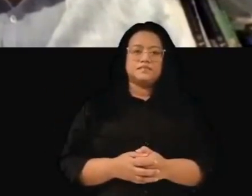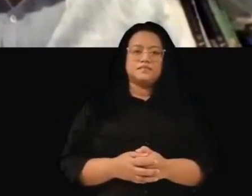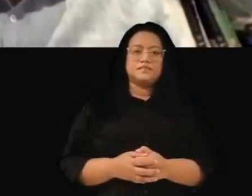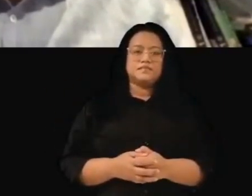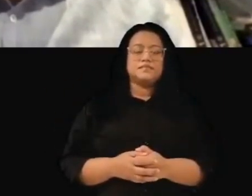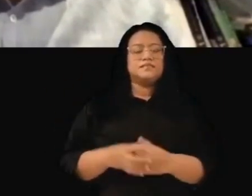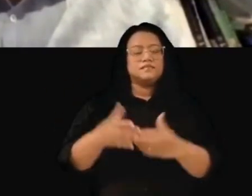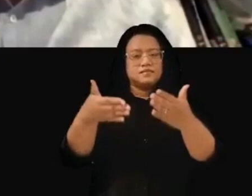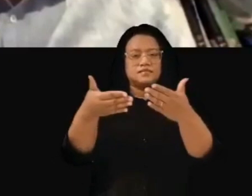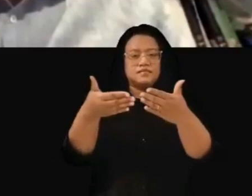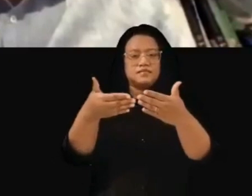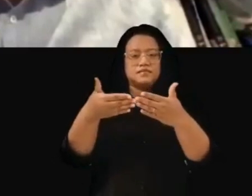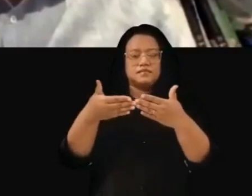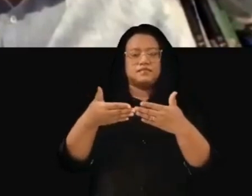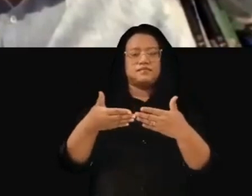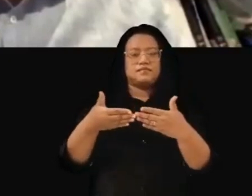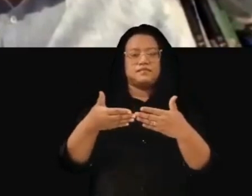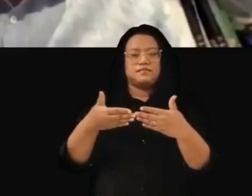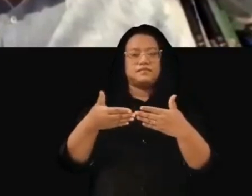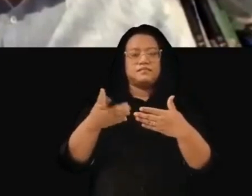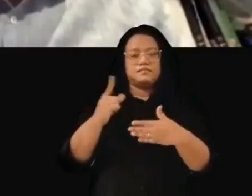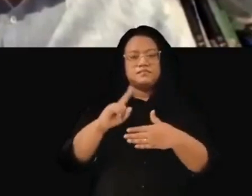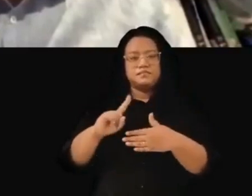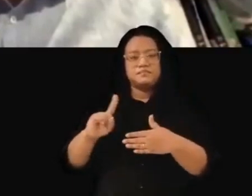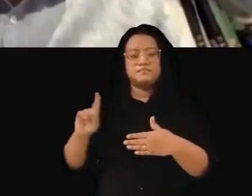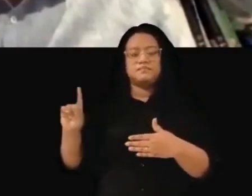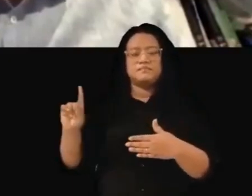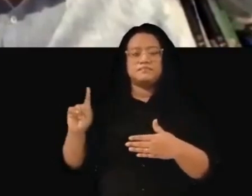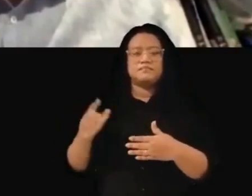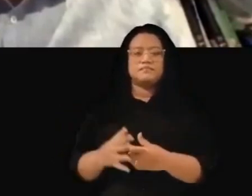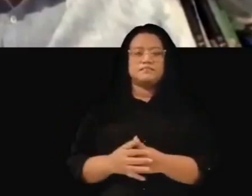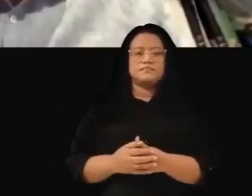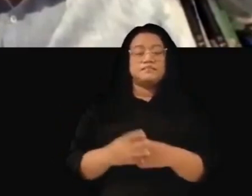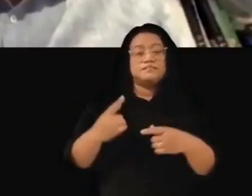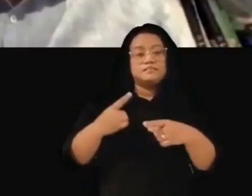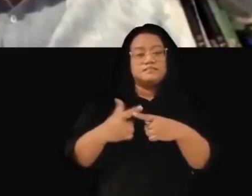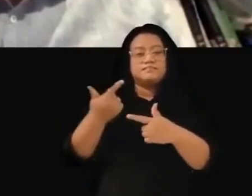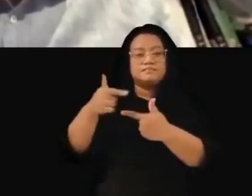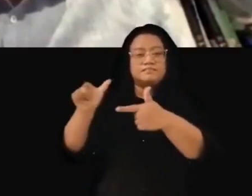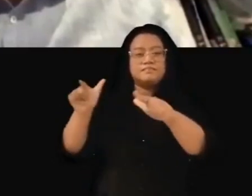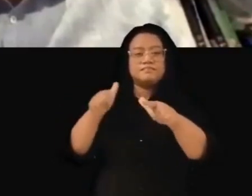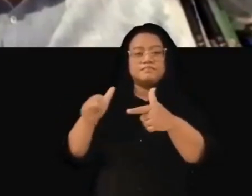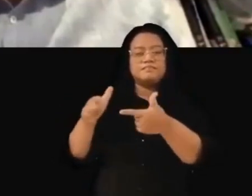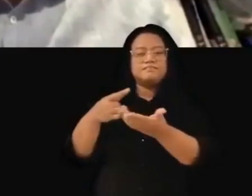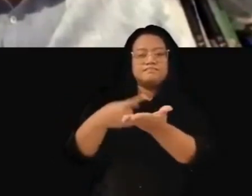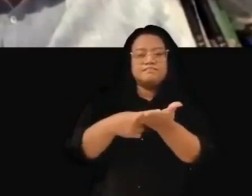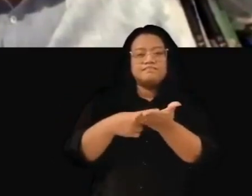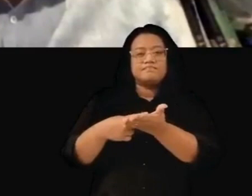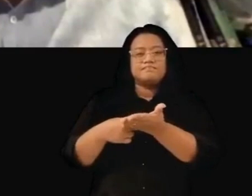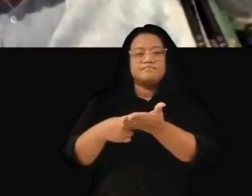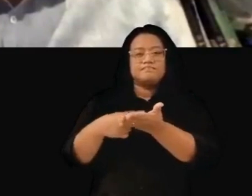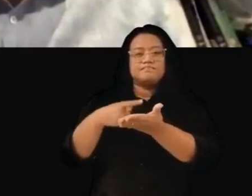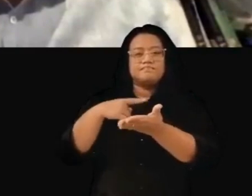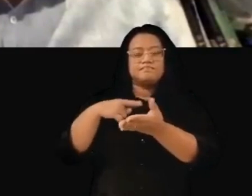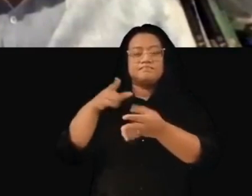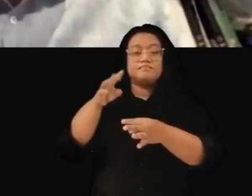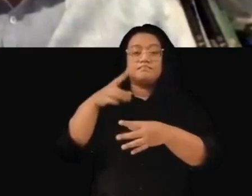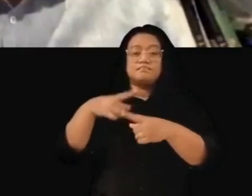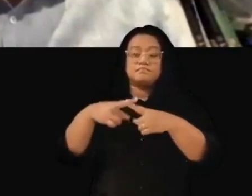pedir licença para me retirar logo em seguida, por força de outros compromissos aqui do